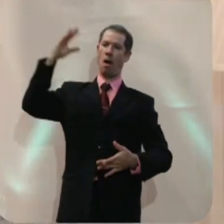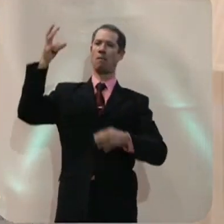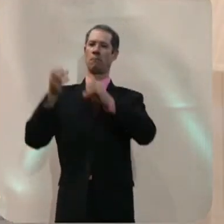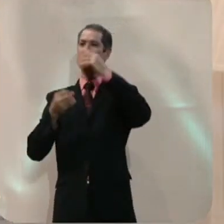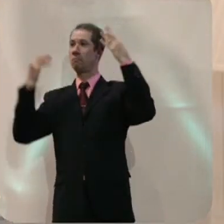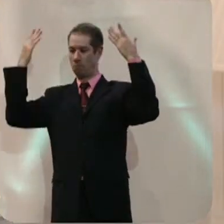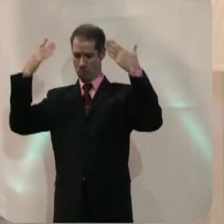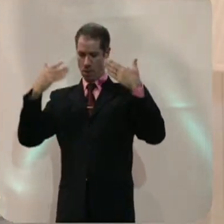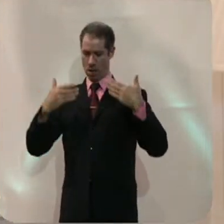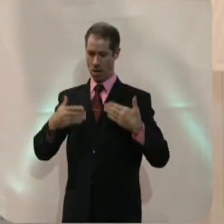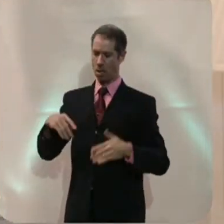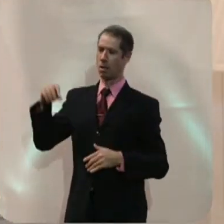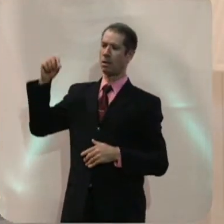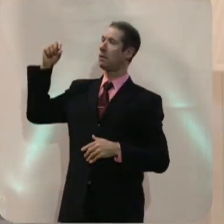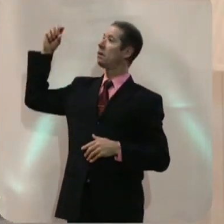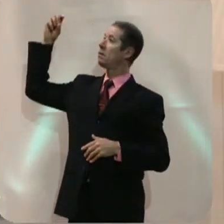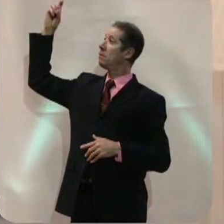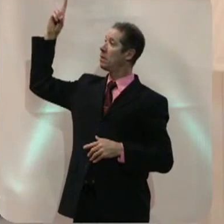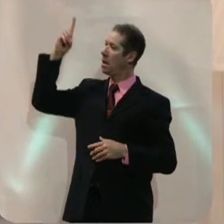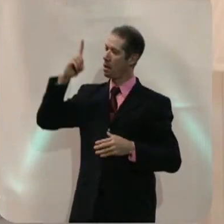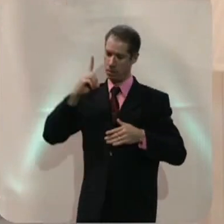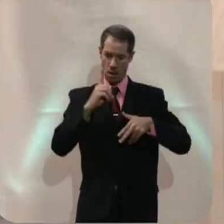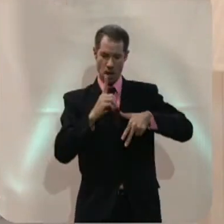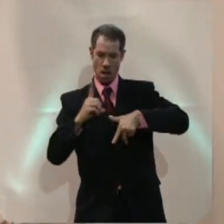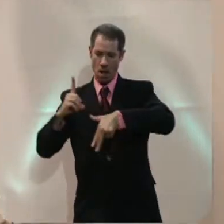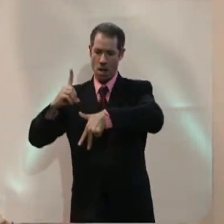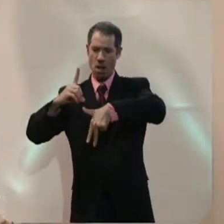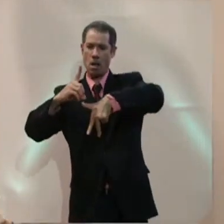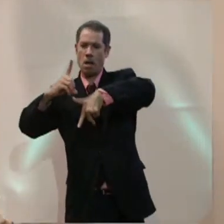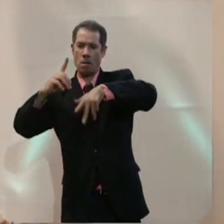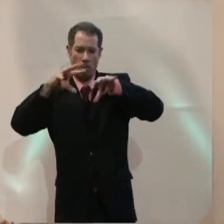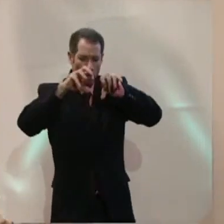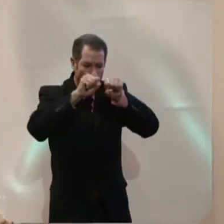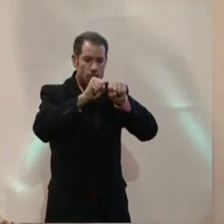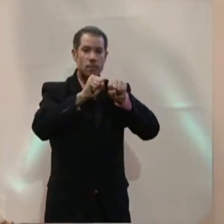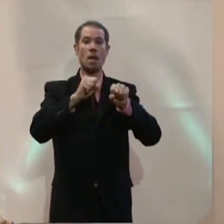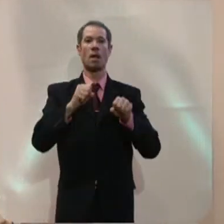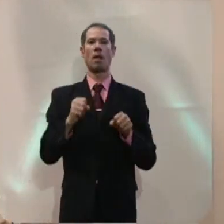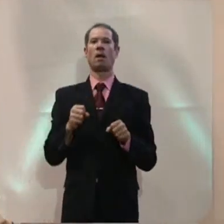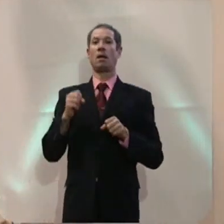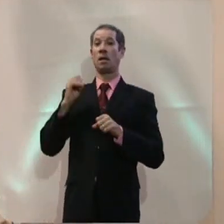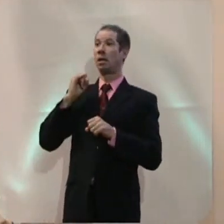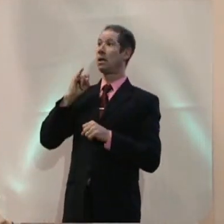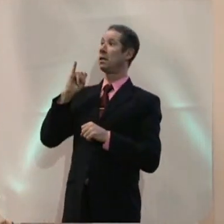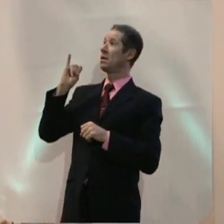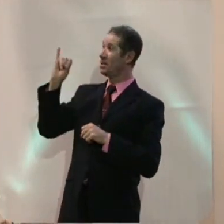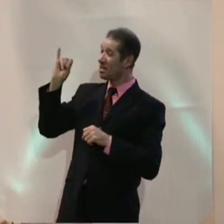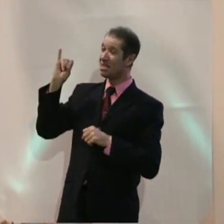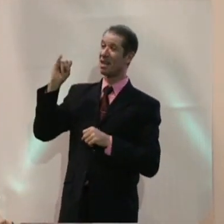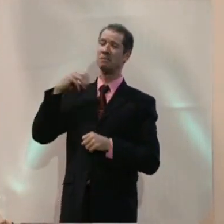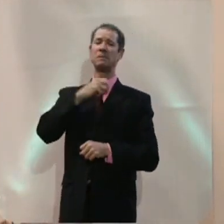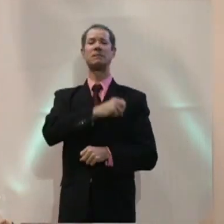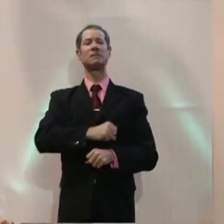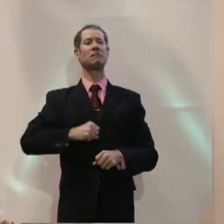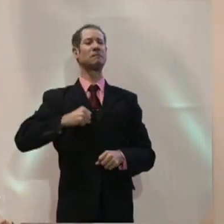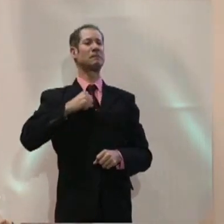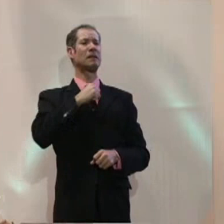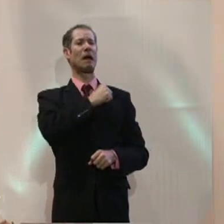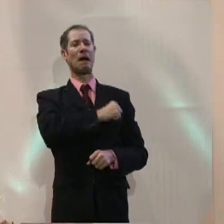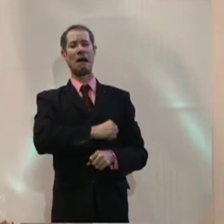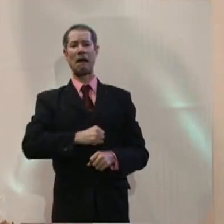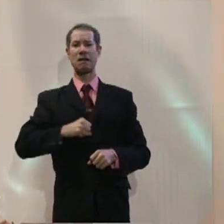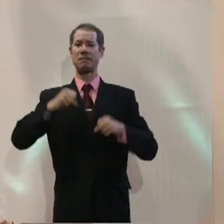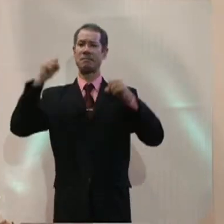e por sua luz eu caminhava em meio às trevas. E aí eu podia dizer assim, eu tenho saudades